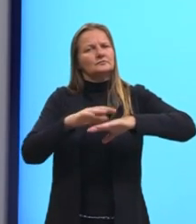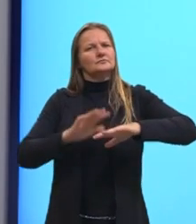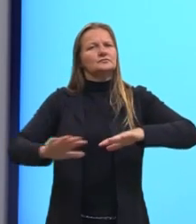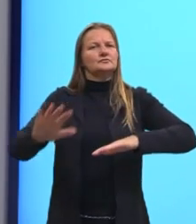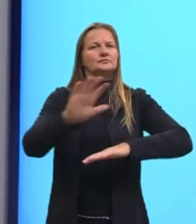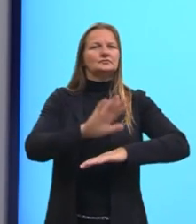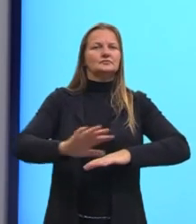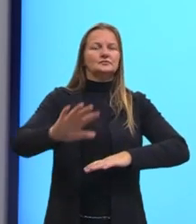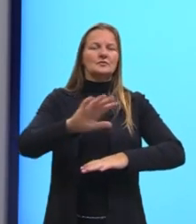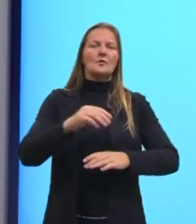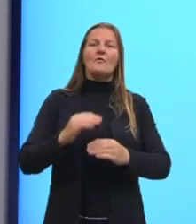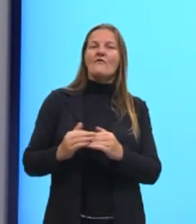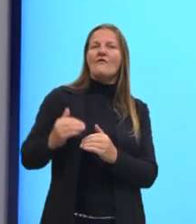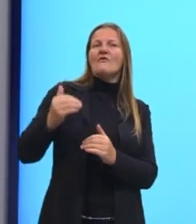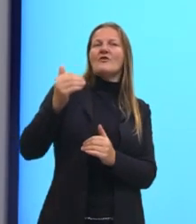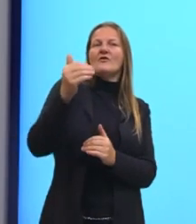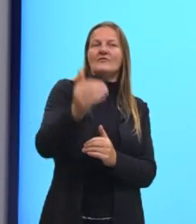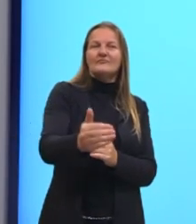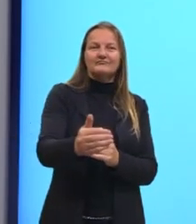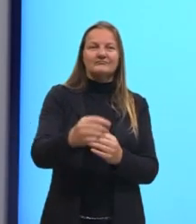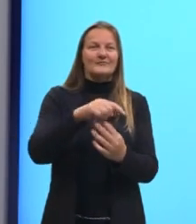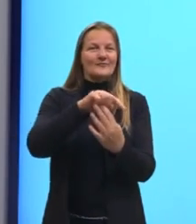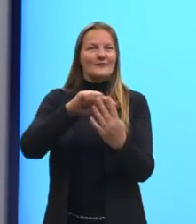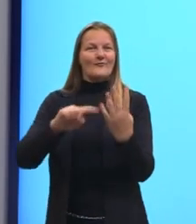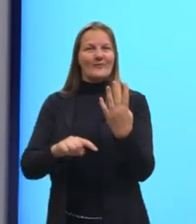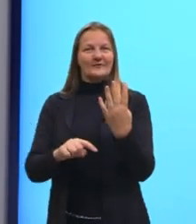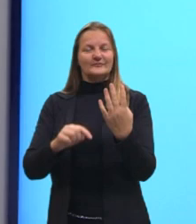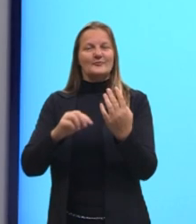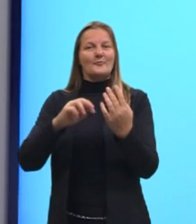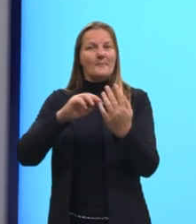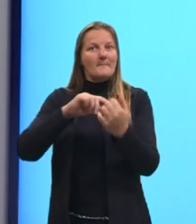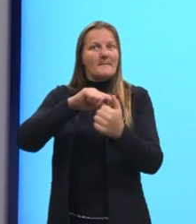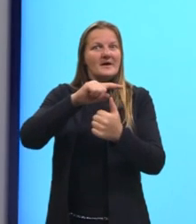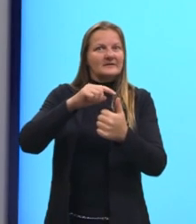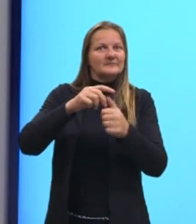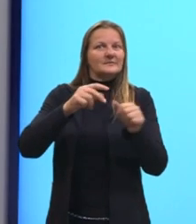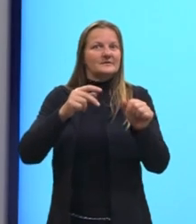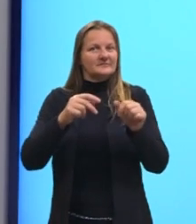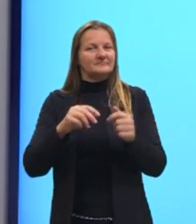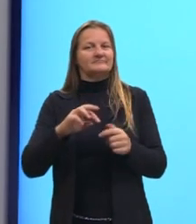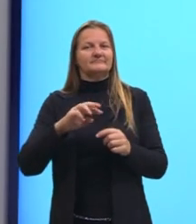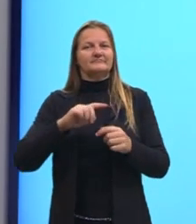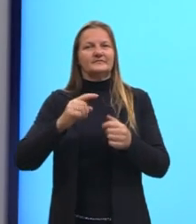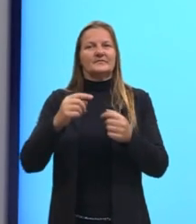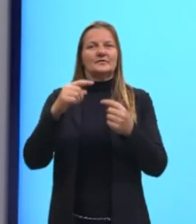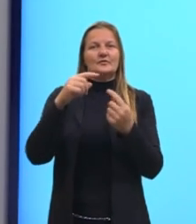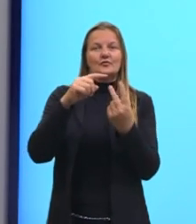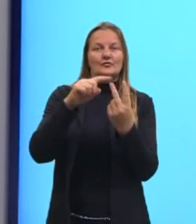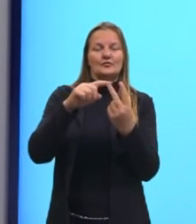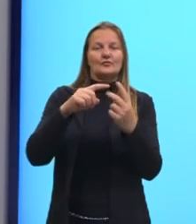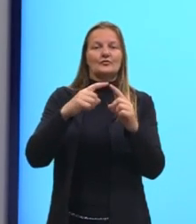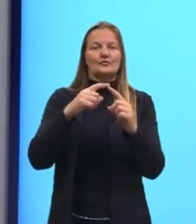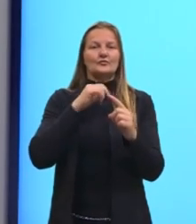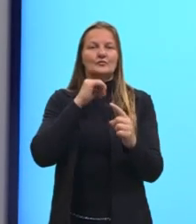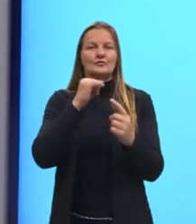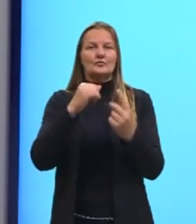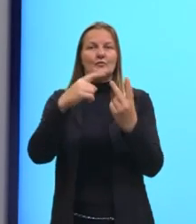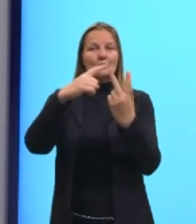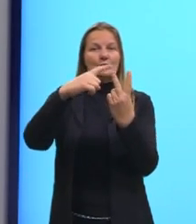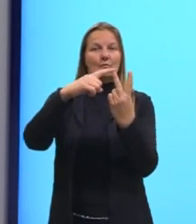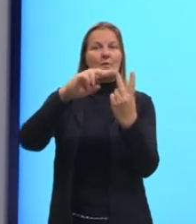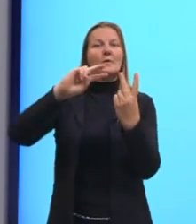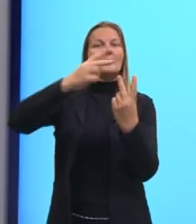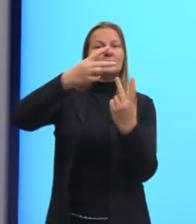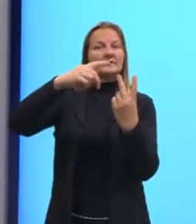Mas elas vão ali além dessas operações fundamentais das quatro operações então entra multi desculpe